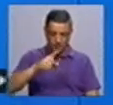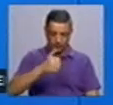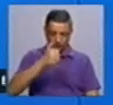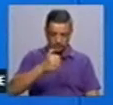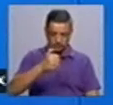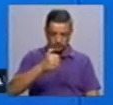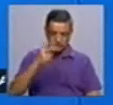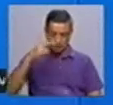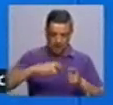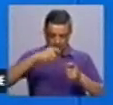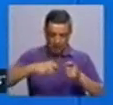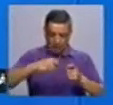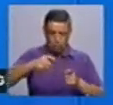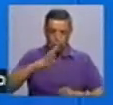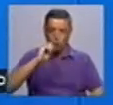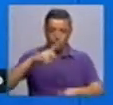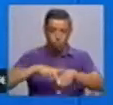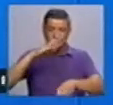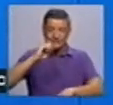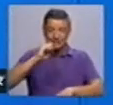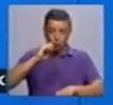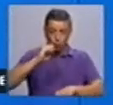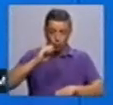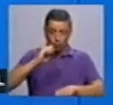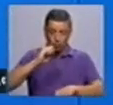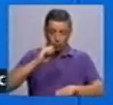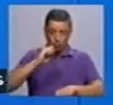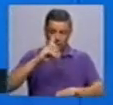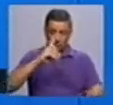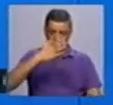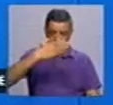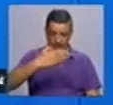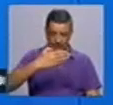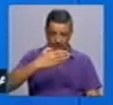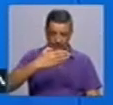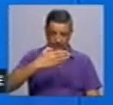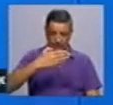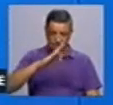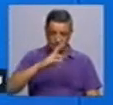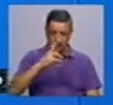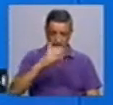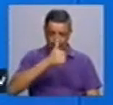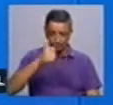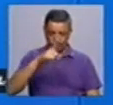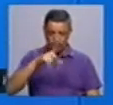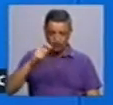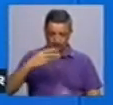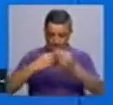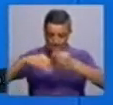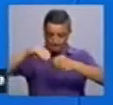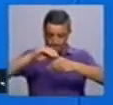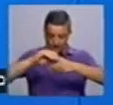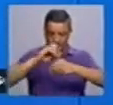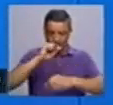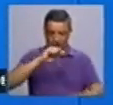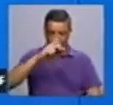73,5 km por segundo por megaparsec. Portanto, Planck 67, Hubble mais Gaia